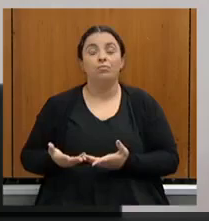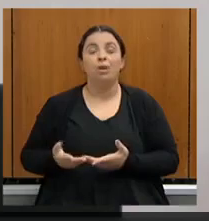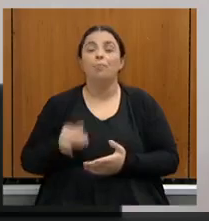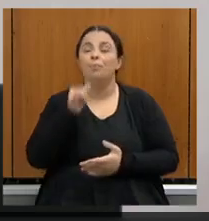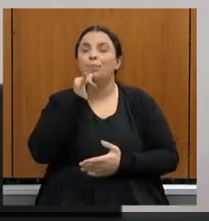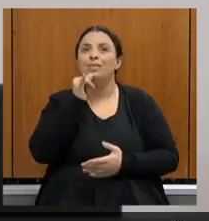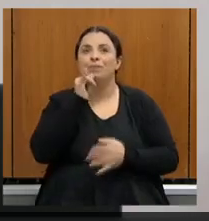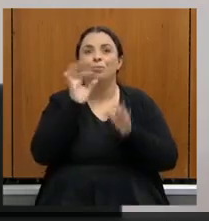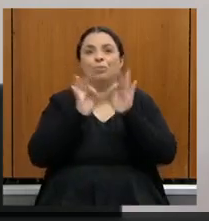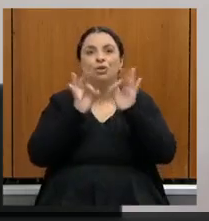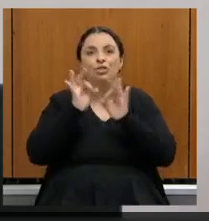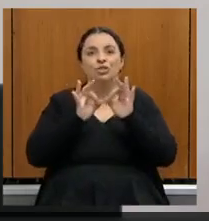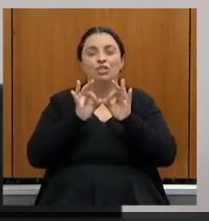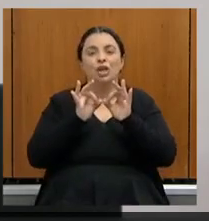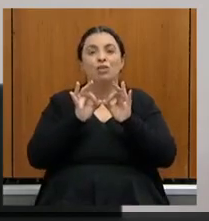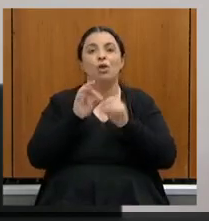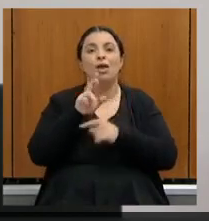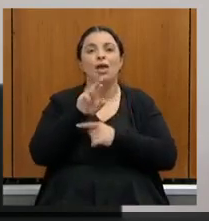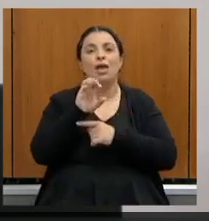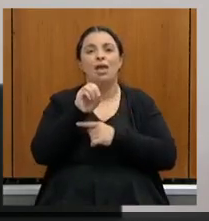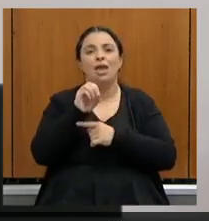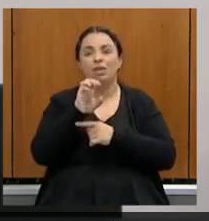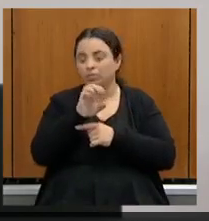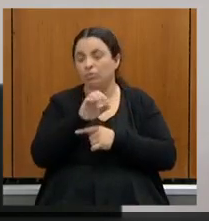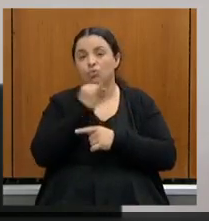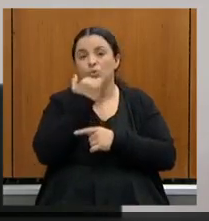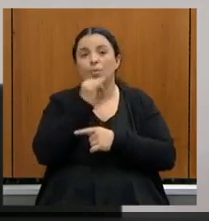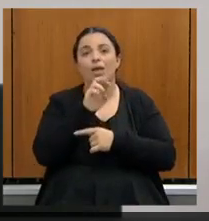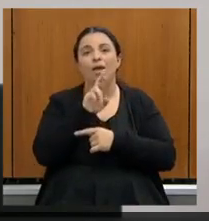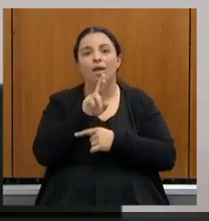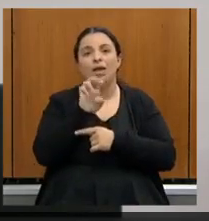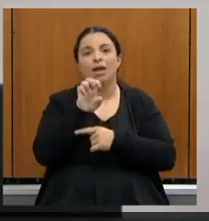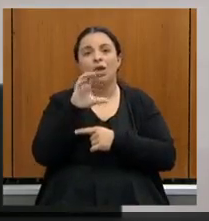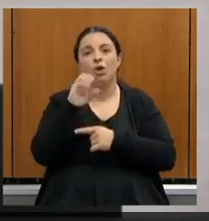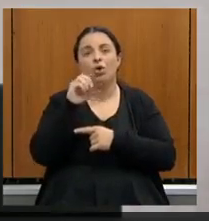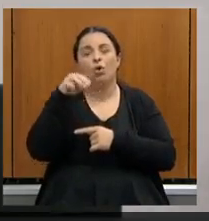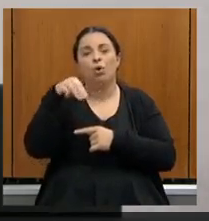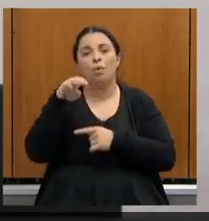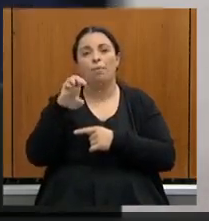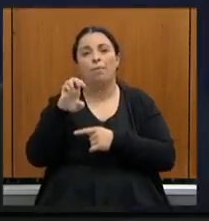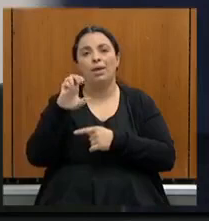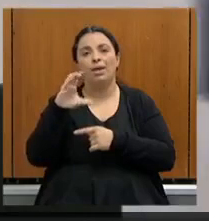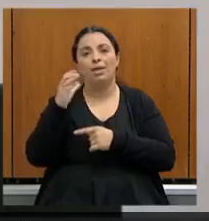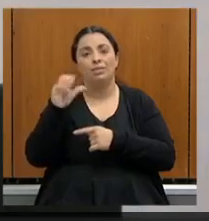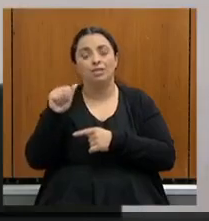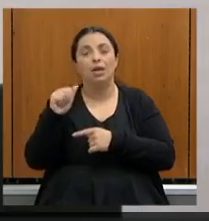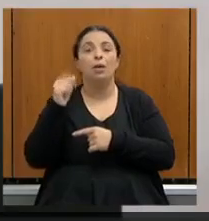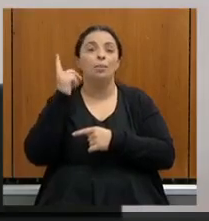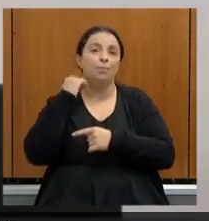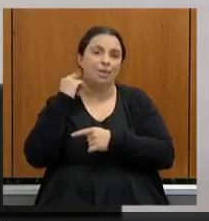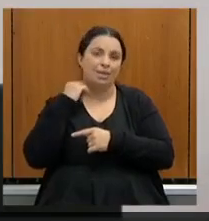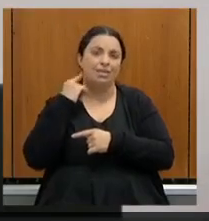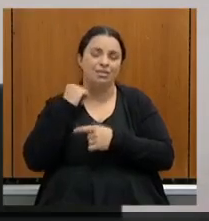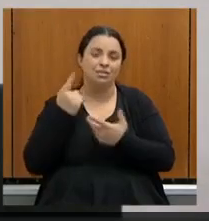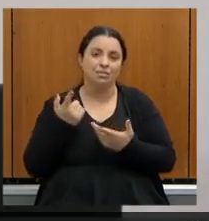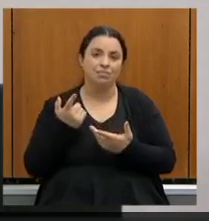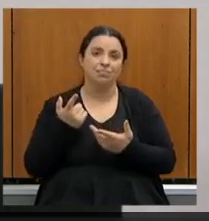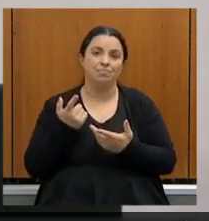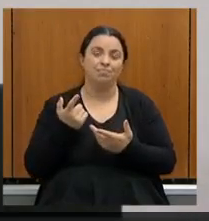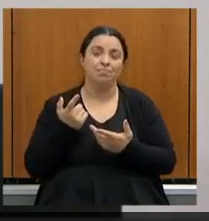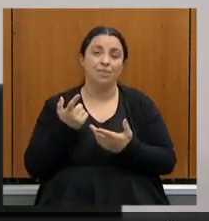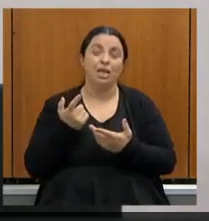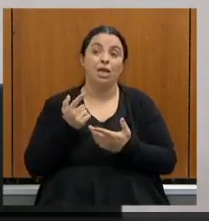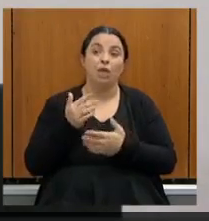idealizado projetado para esta casa e agora se Deus quiser em breve estaremos votando aqui o